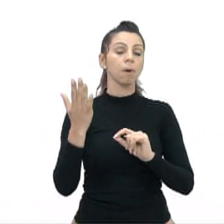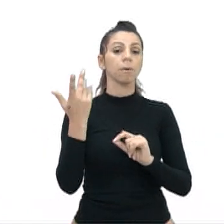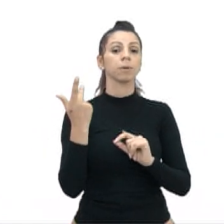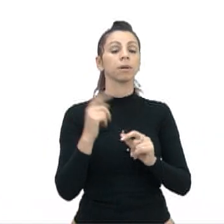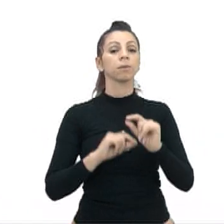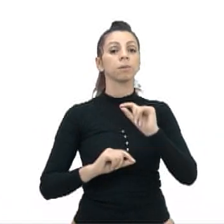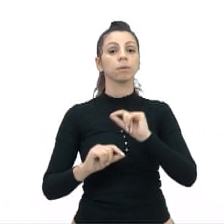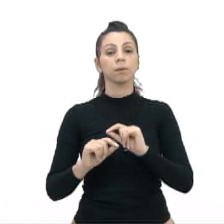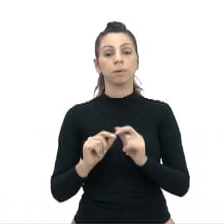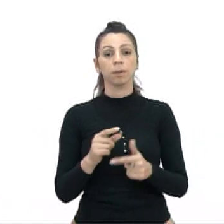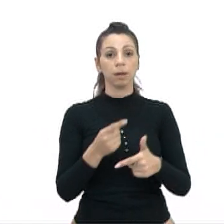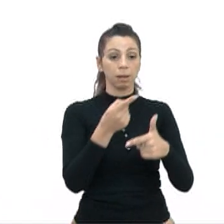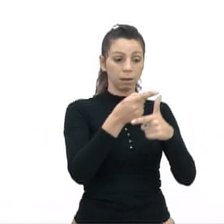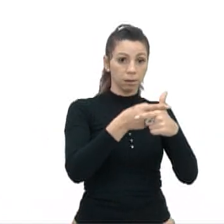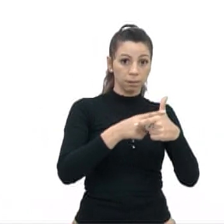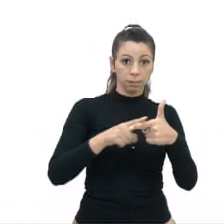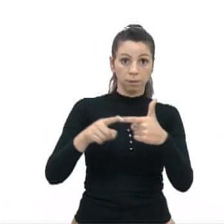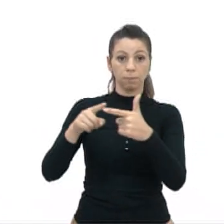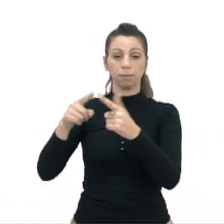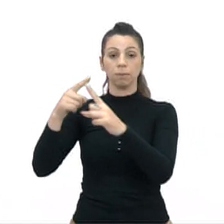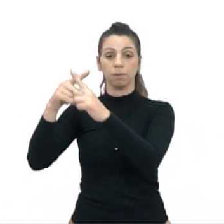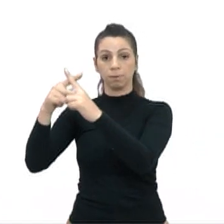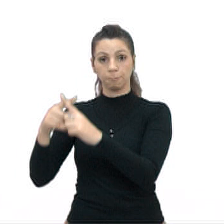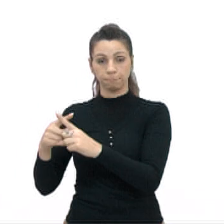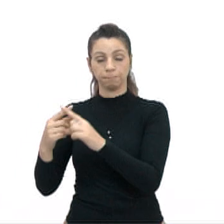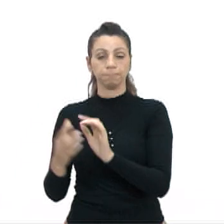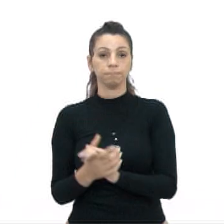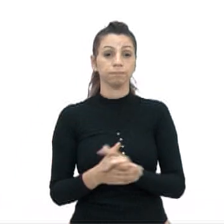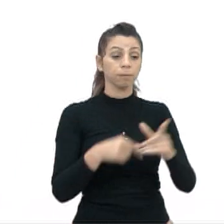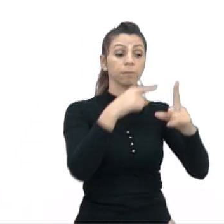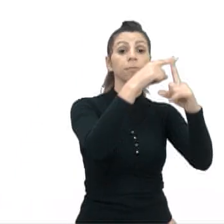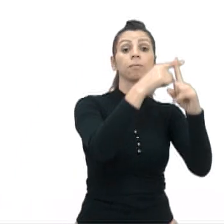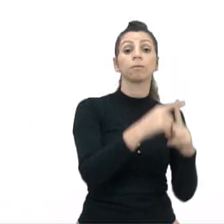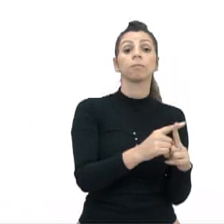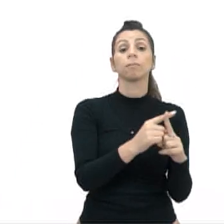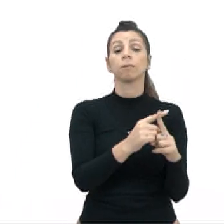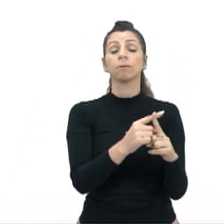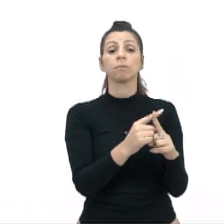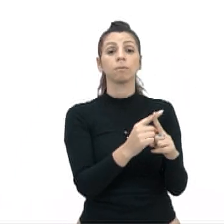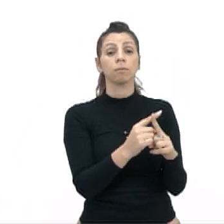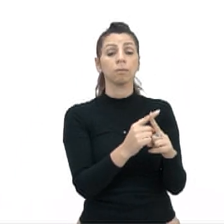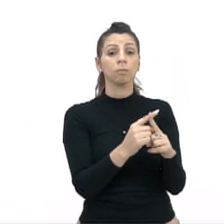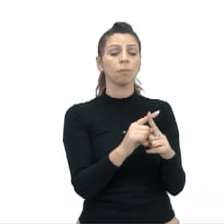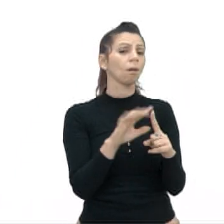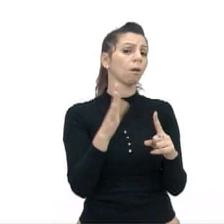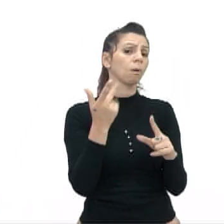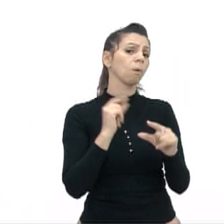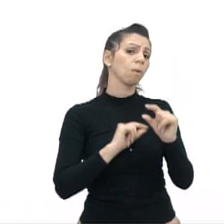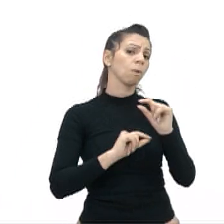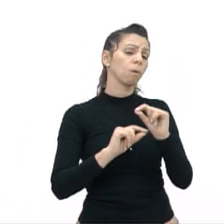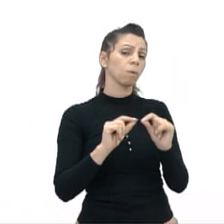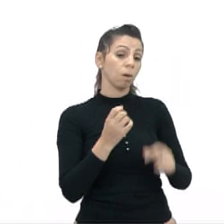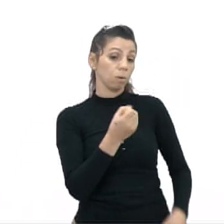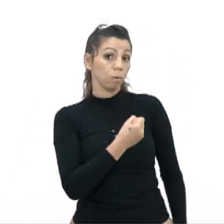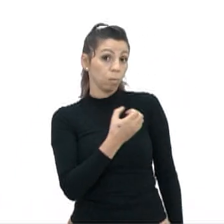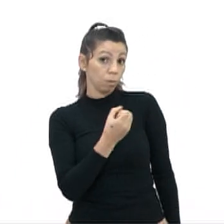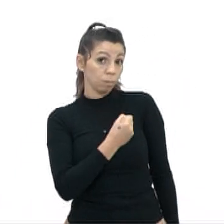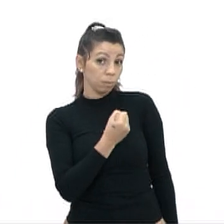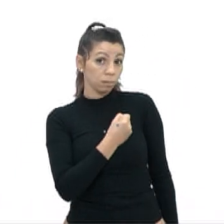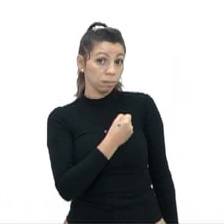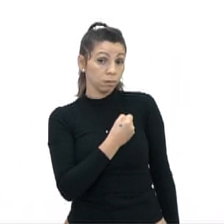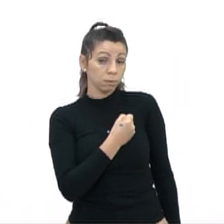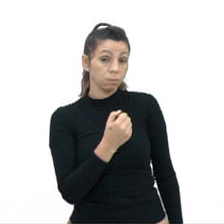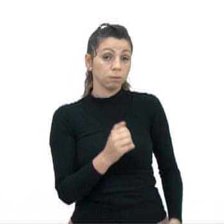na divisão. Tá? A multiplicação vai acontecer alguma coisa nos coeficientes e alguma